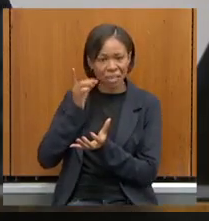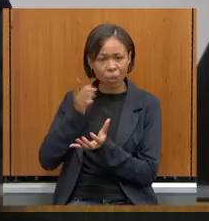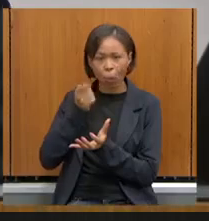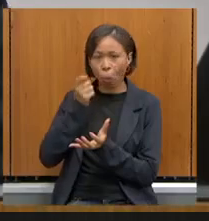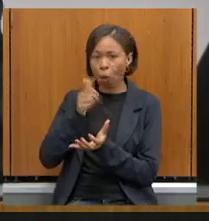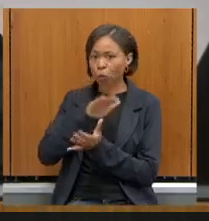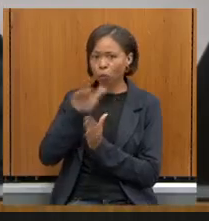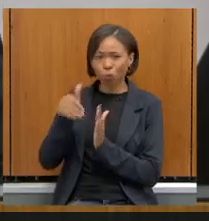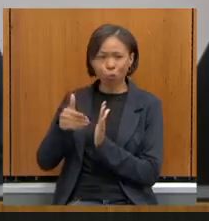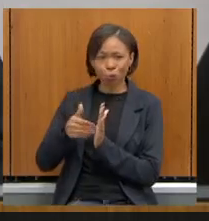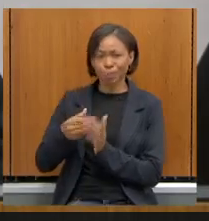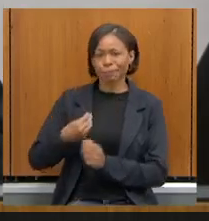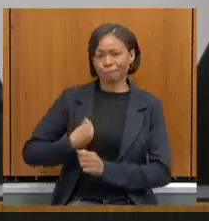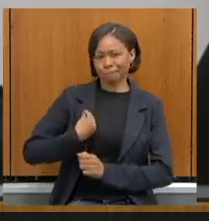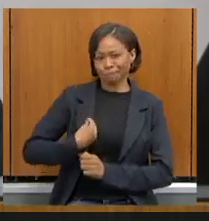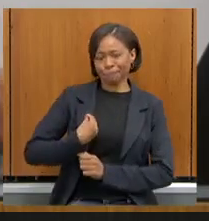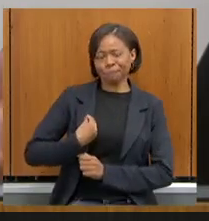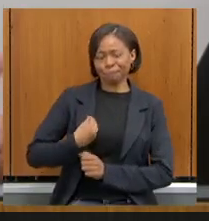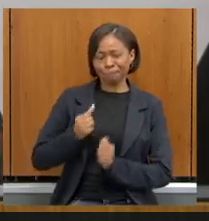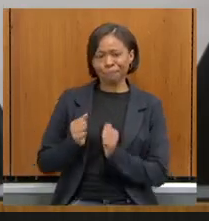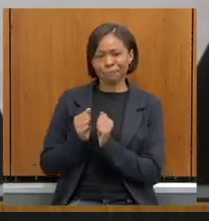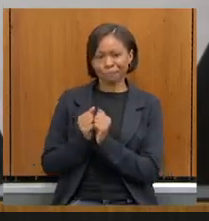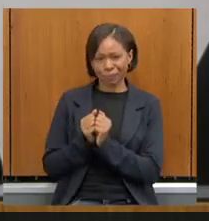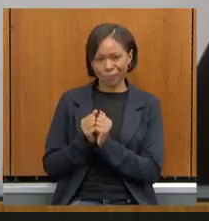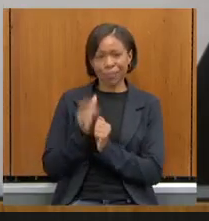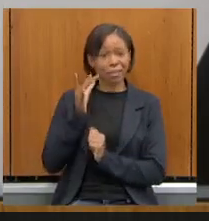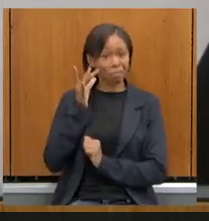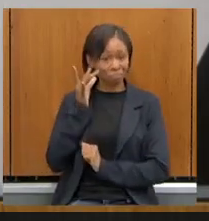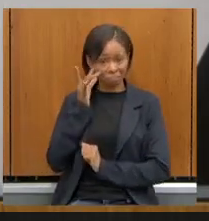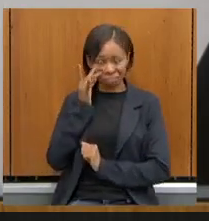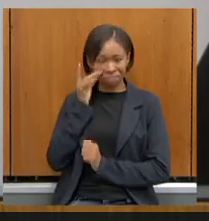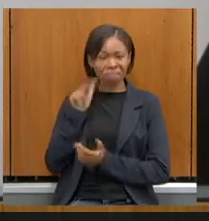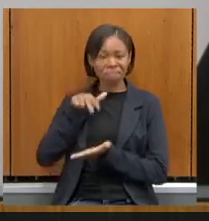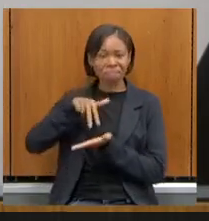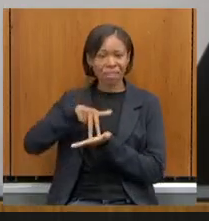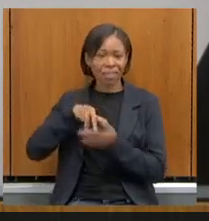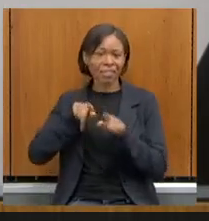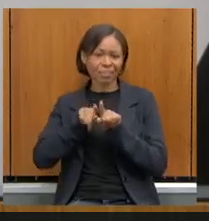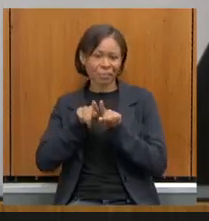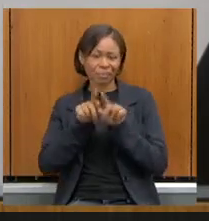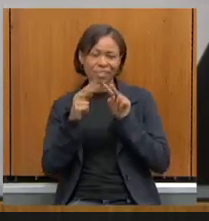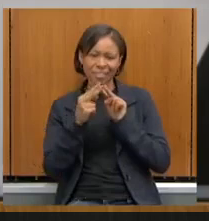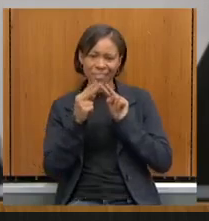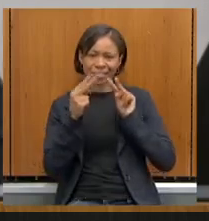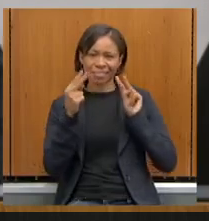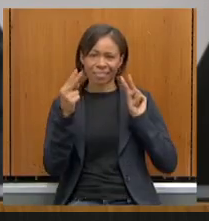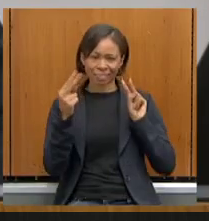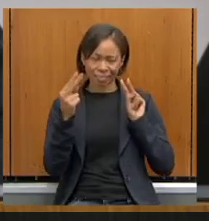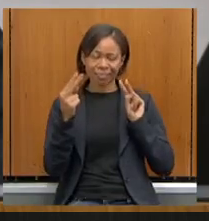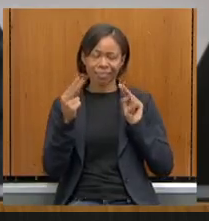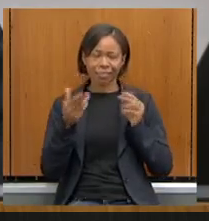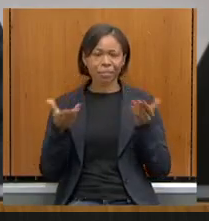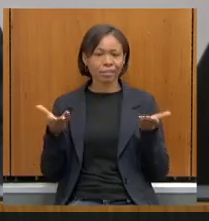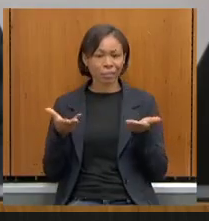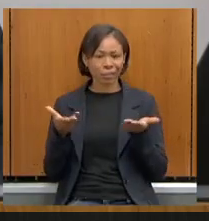participando conosco, de forma presencial e de forma remota desta nossa